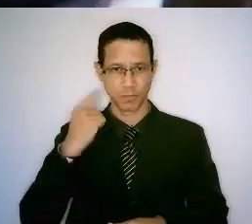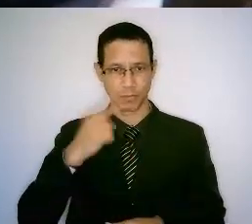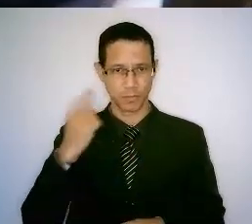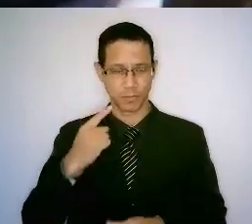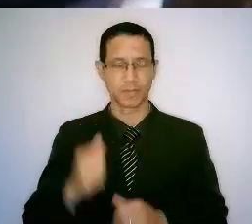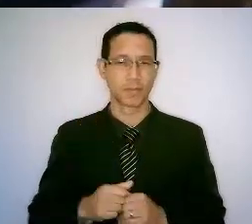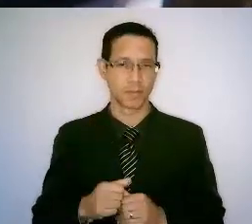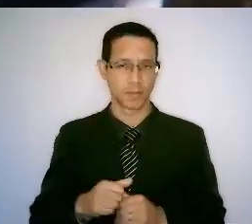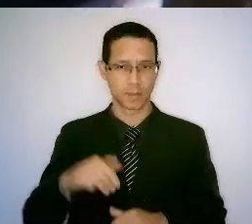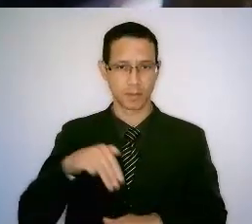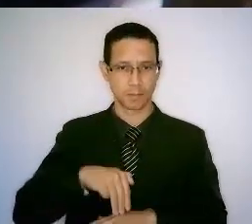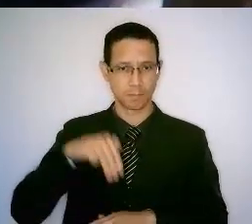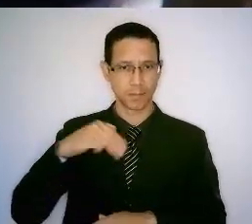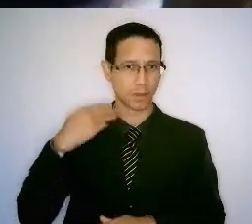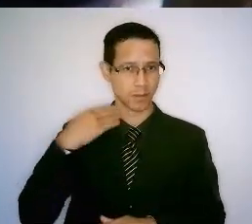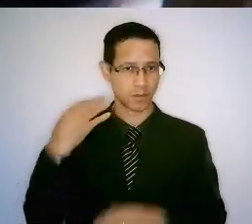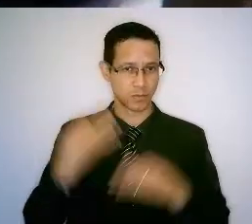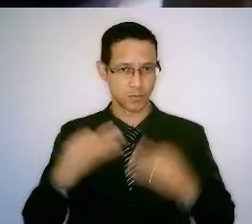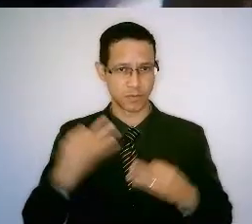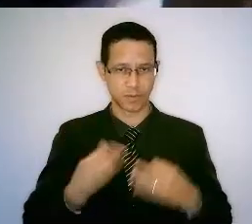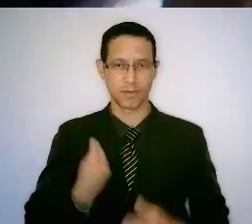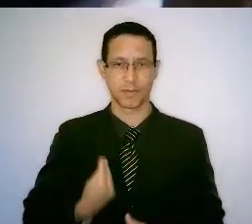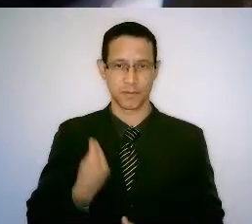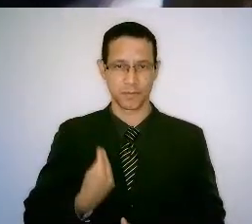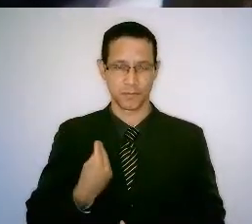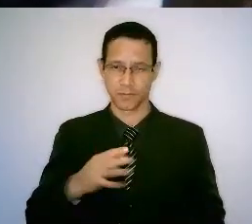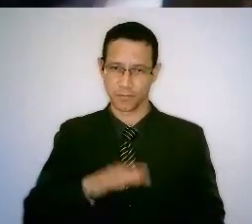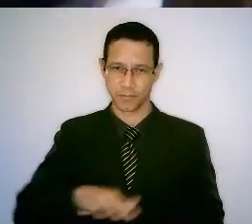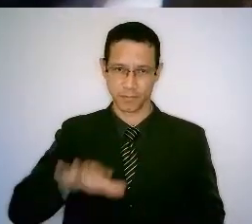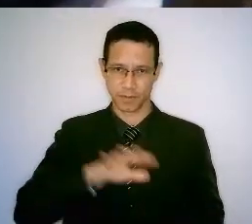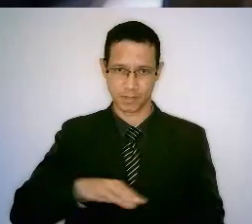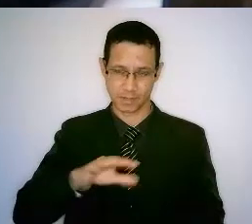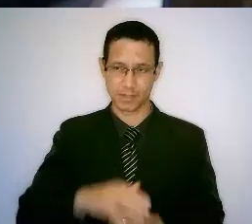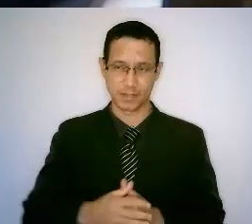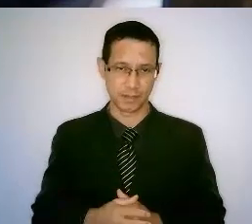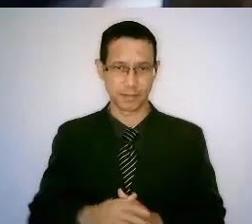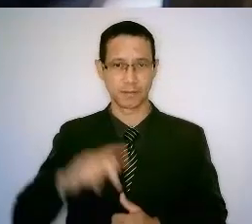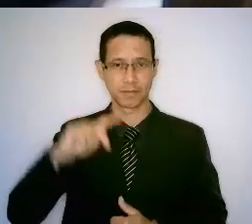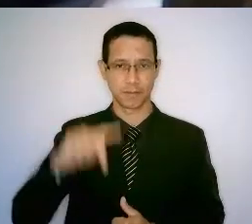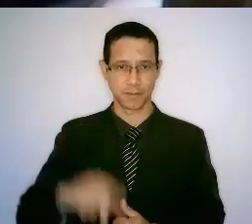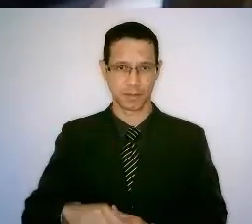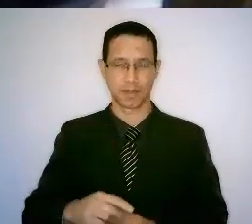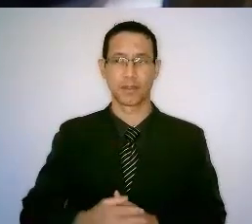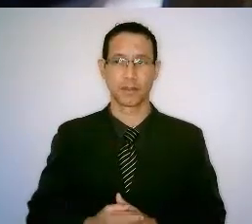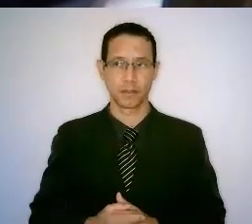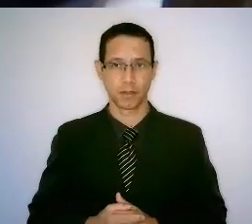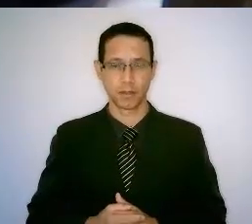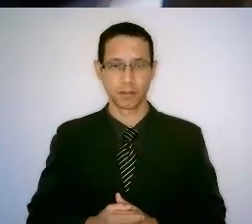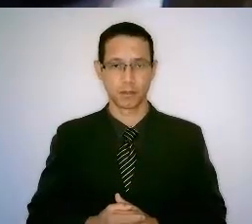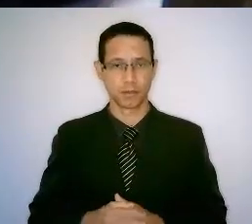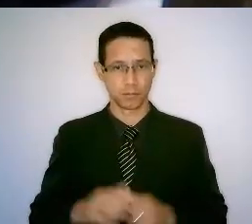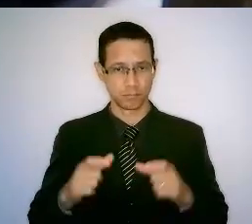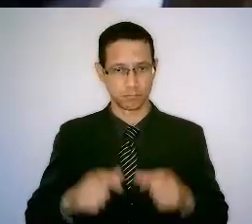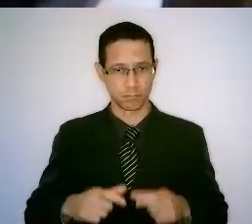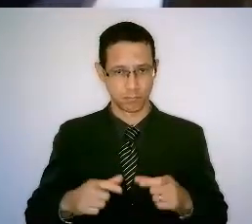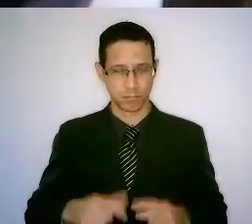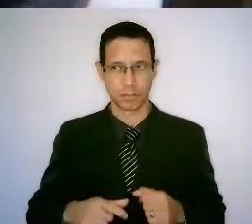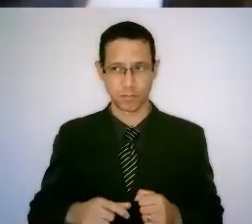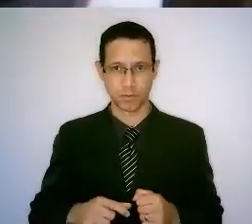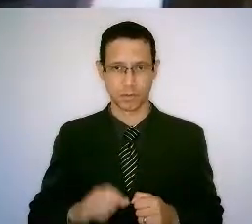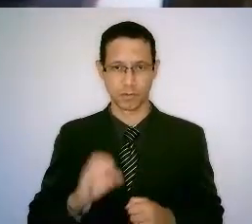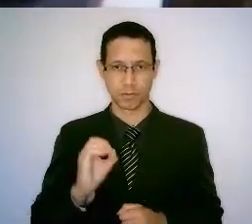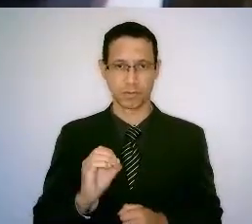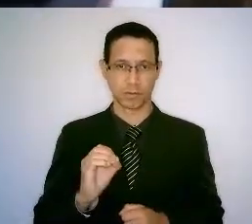presentes. Excelentíssimo senhor presidente da seccional da Ordem dos